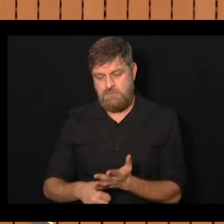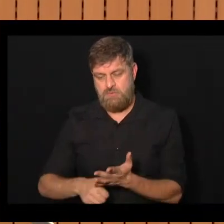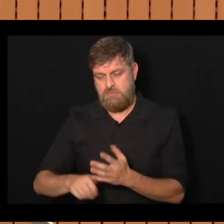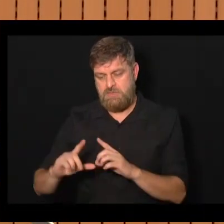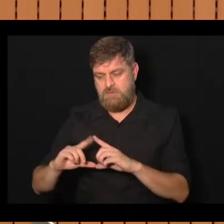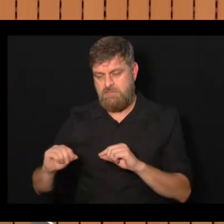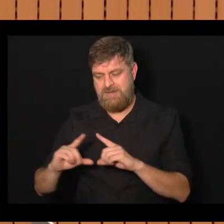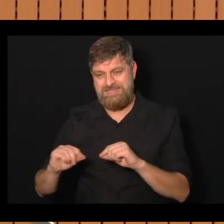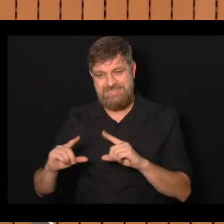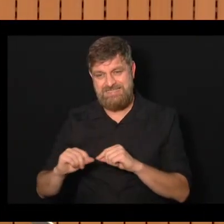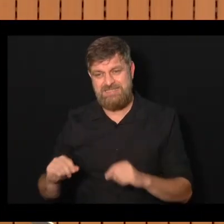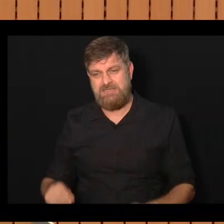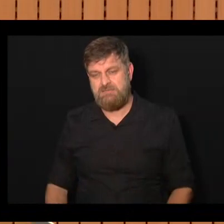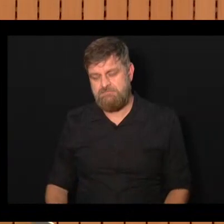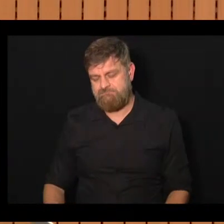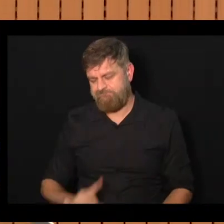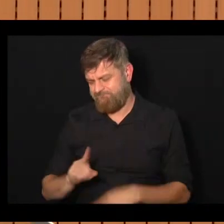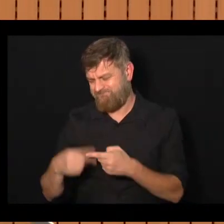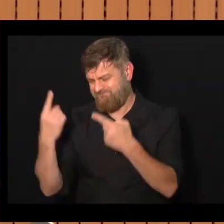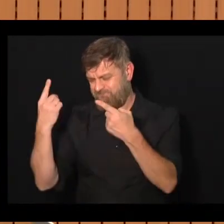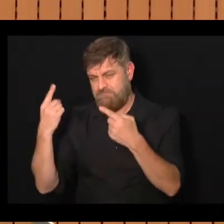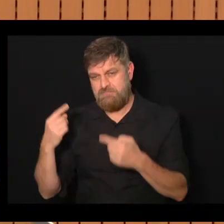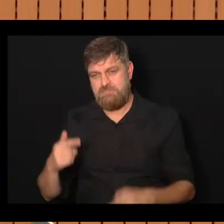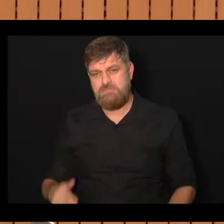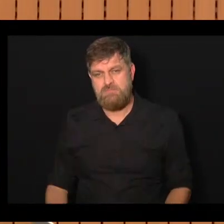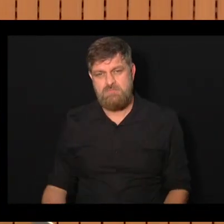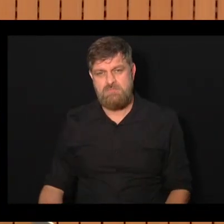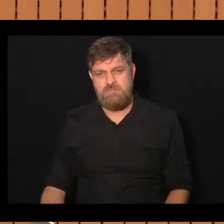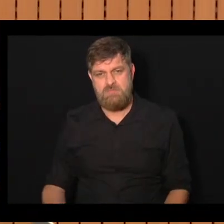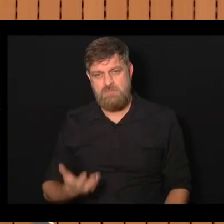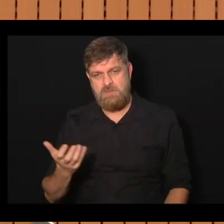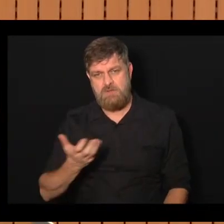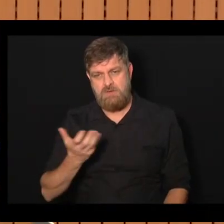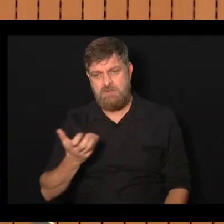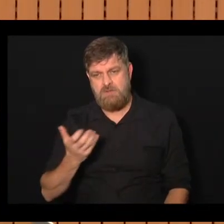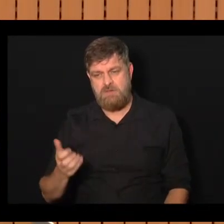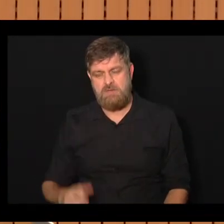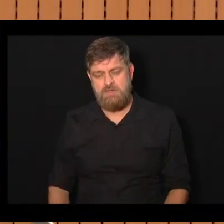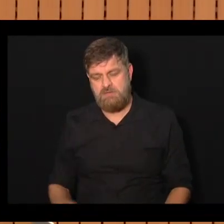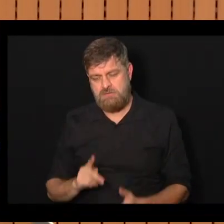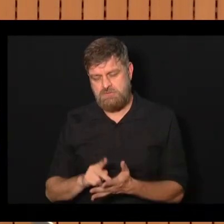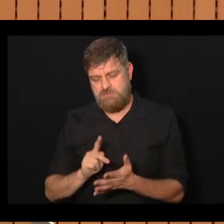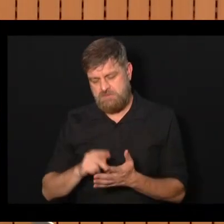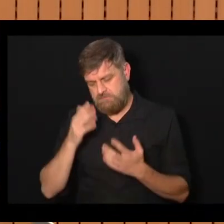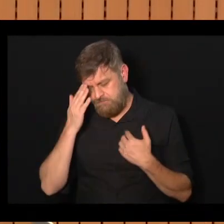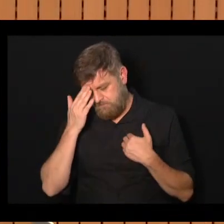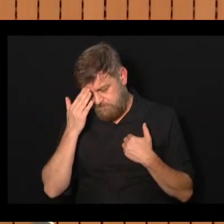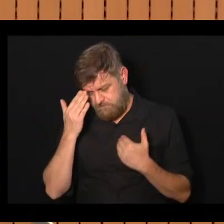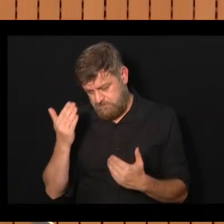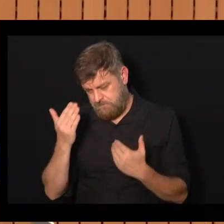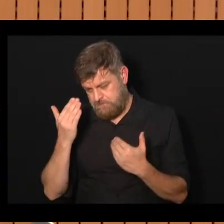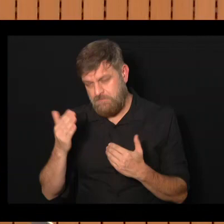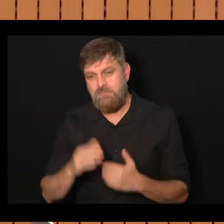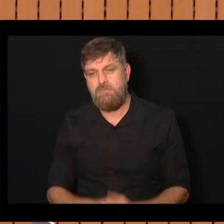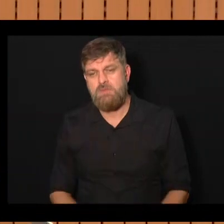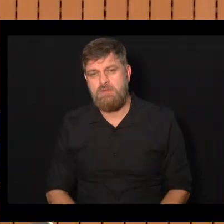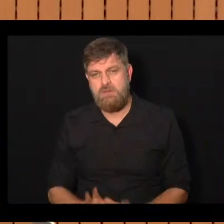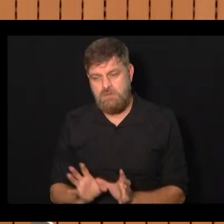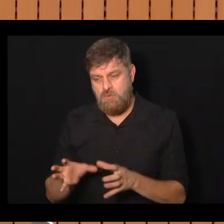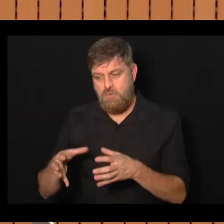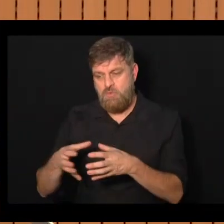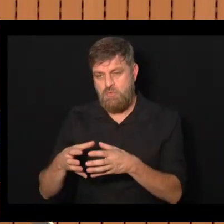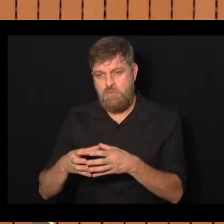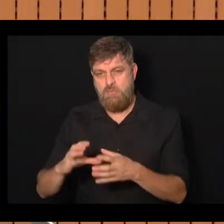um sucesso. Inclusive, quero deixar aqui meus sinceros agradecimentos ao Grupo